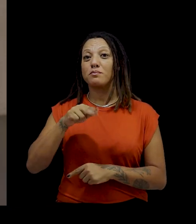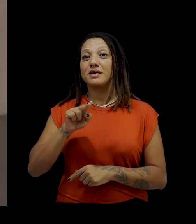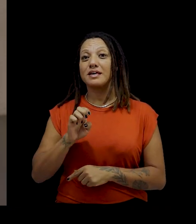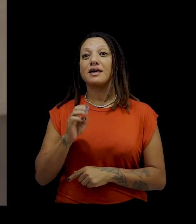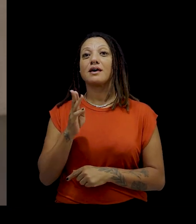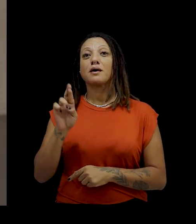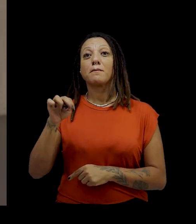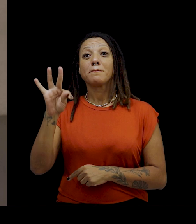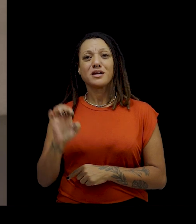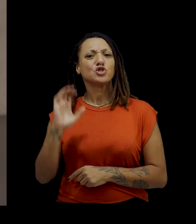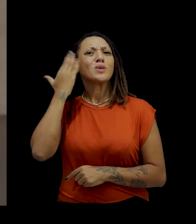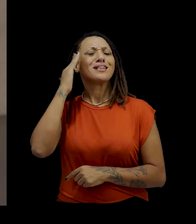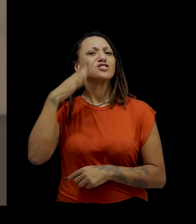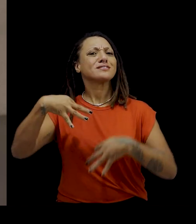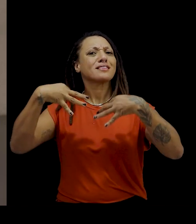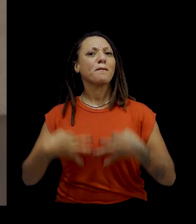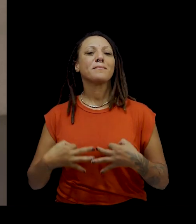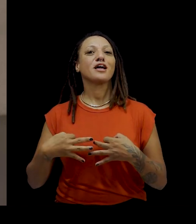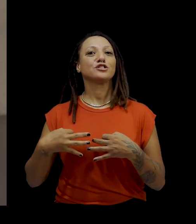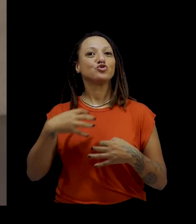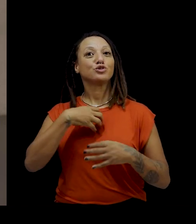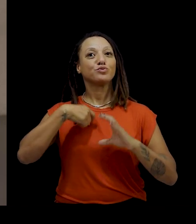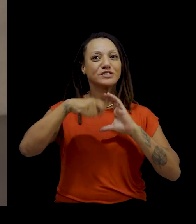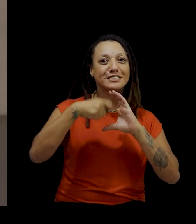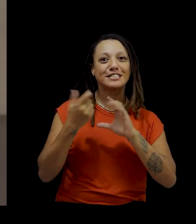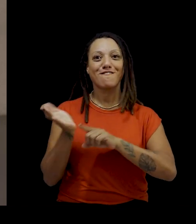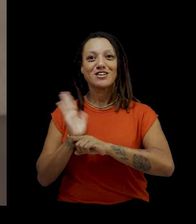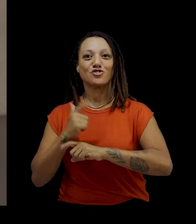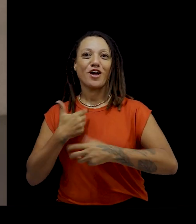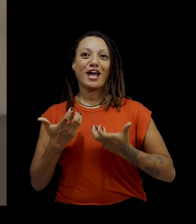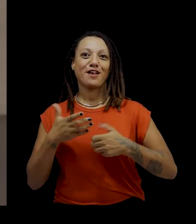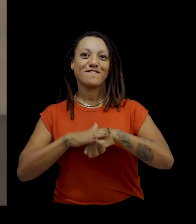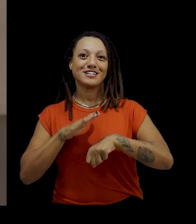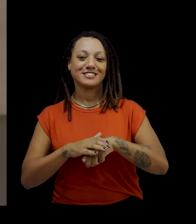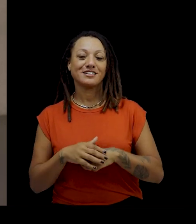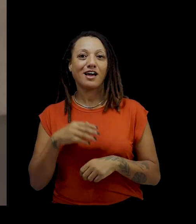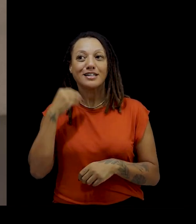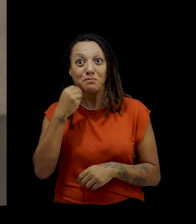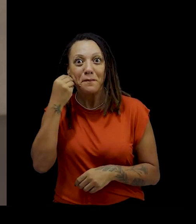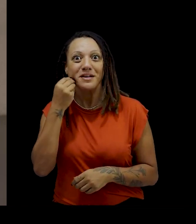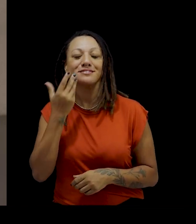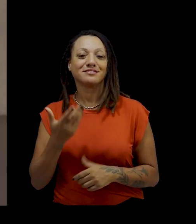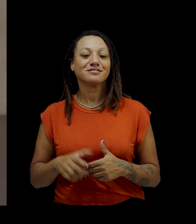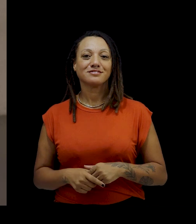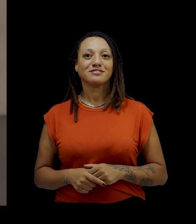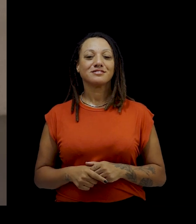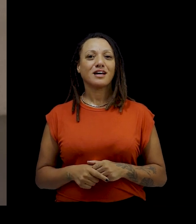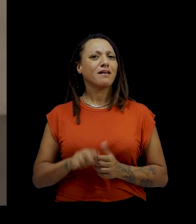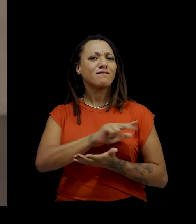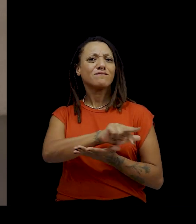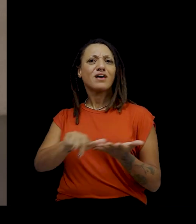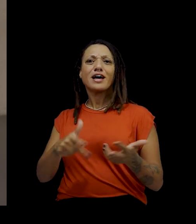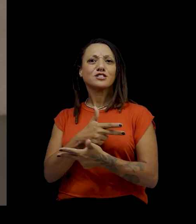eu entendi exatamente o tipo de cinema ou vídeo que eu quero fazer, que são documentários